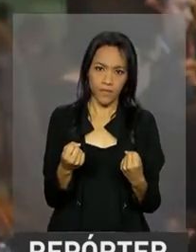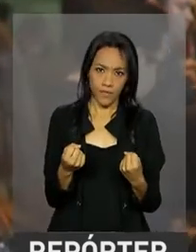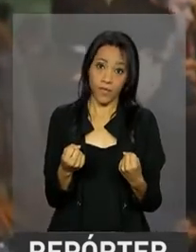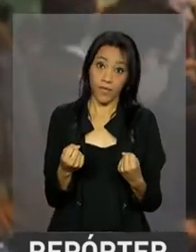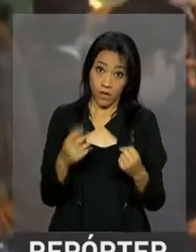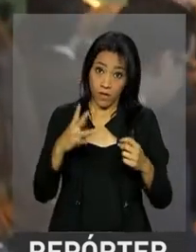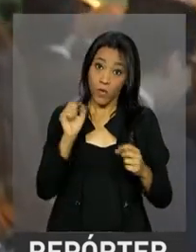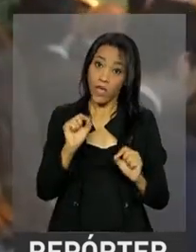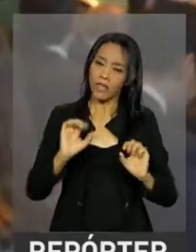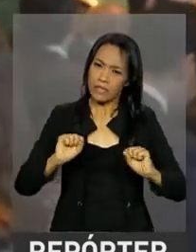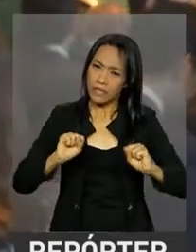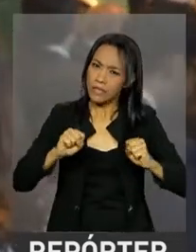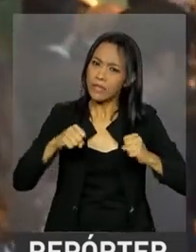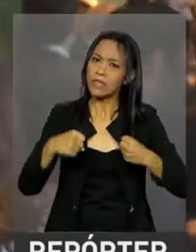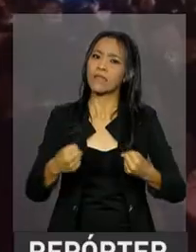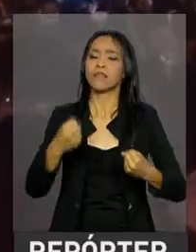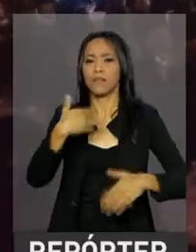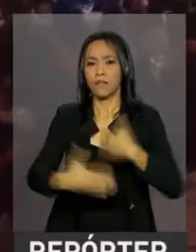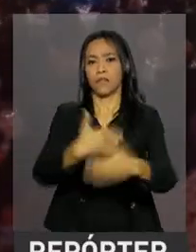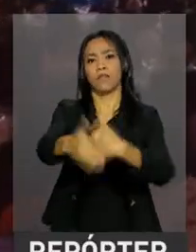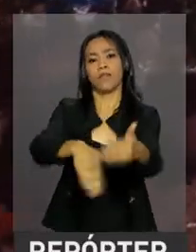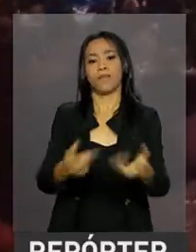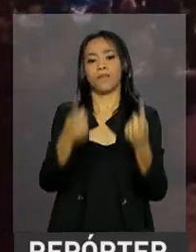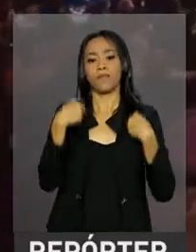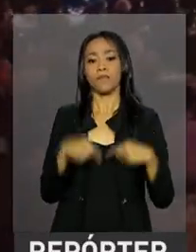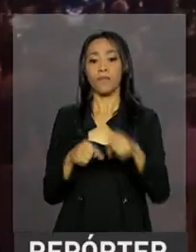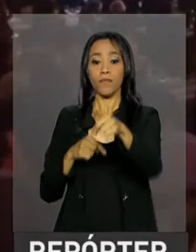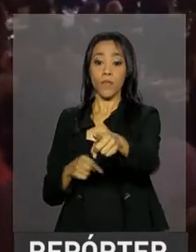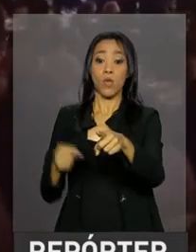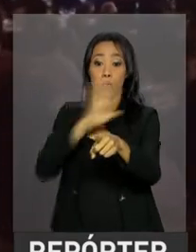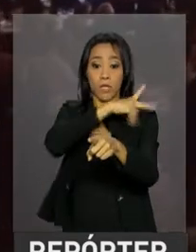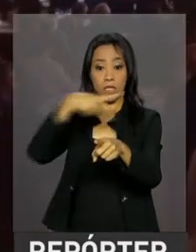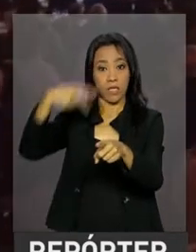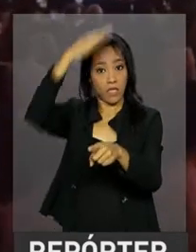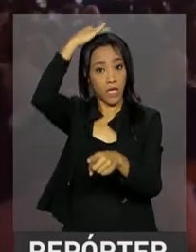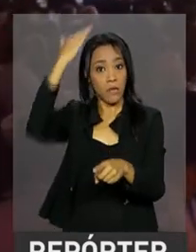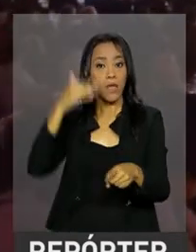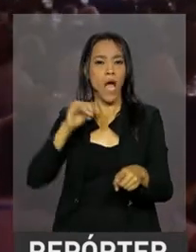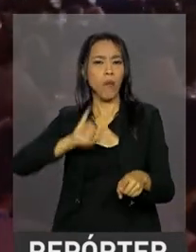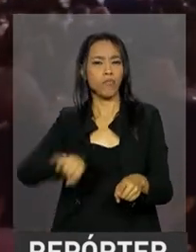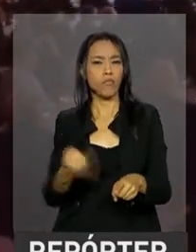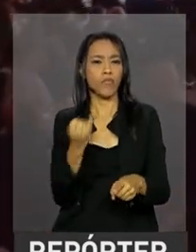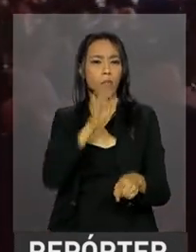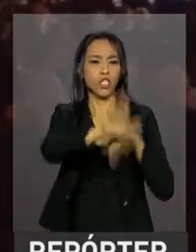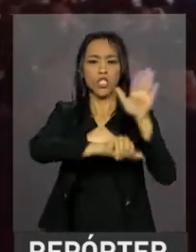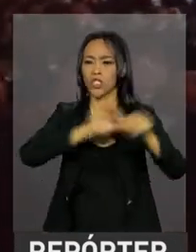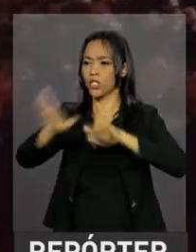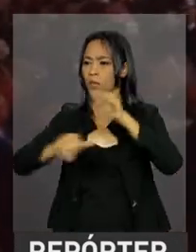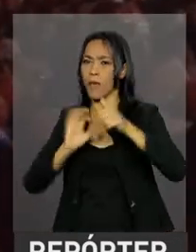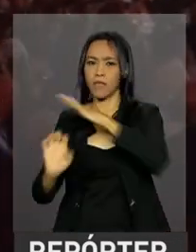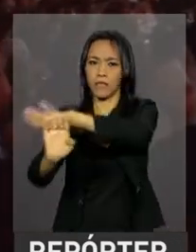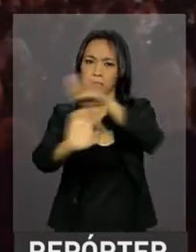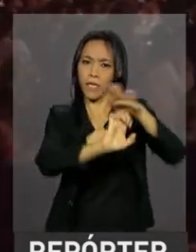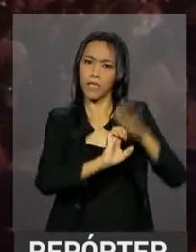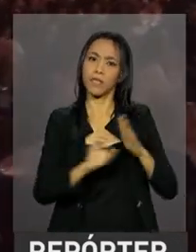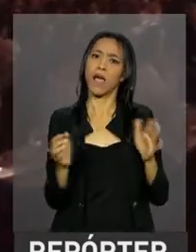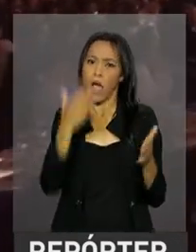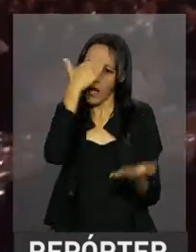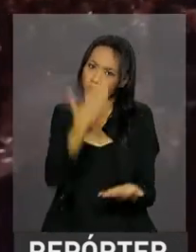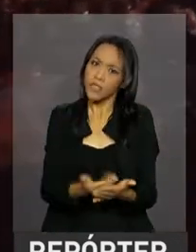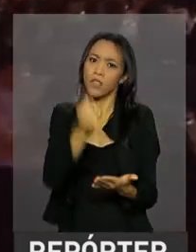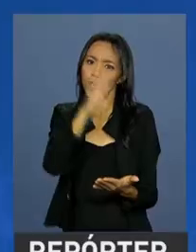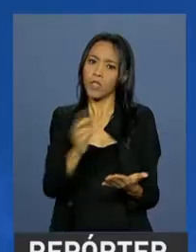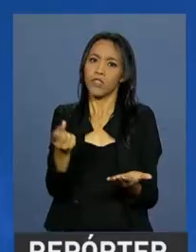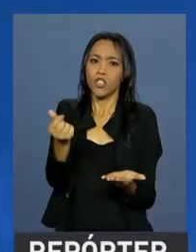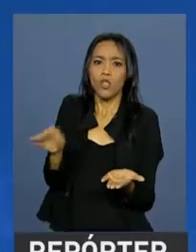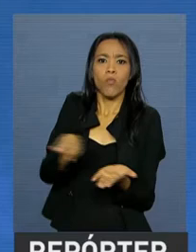mas uma retomada de crescimento. Michel Temer aproveitou para convocar os empresários a investir e ajudar o Brasil a voltar a